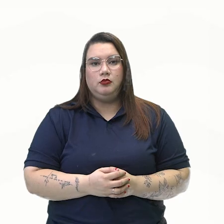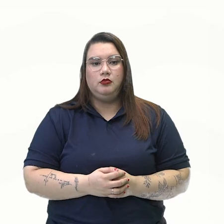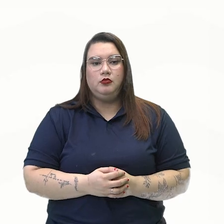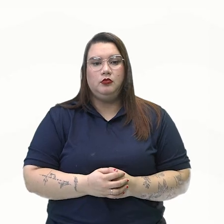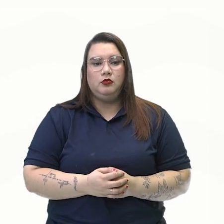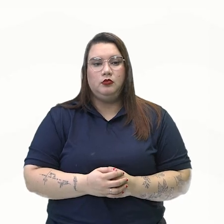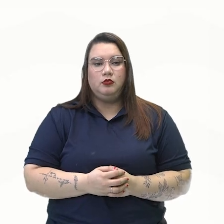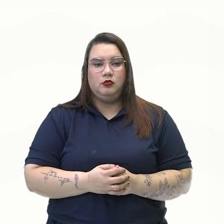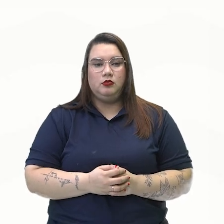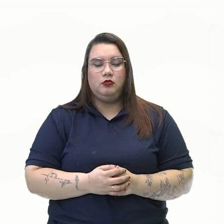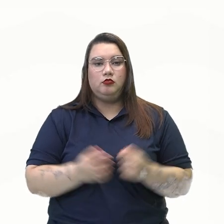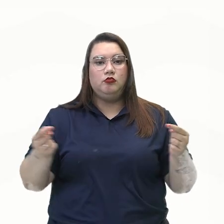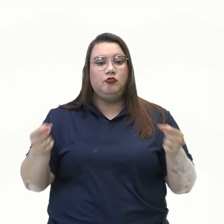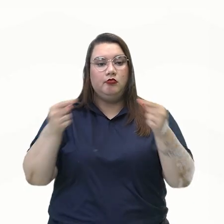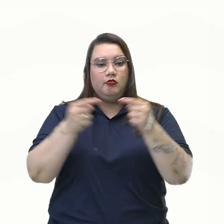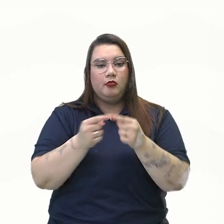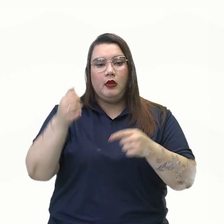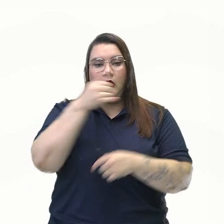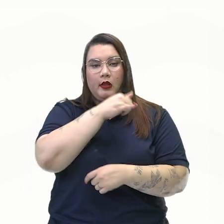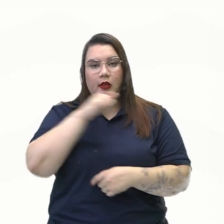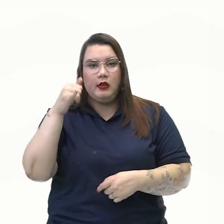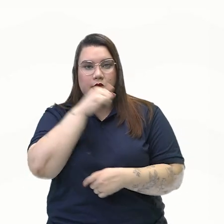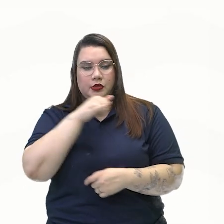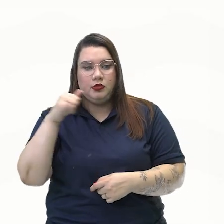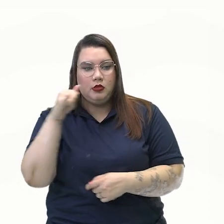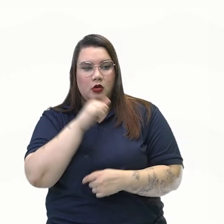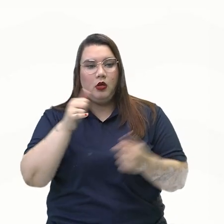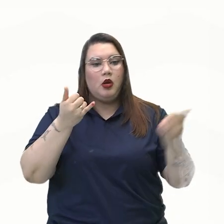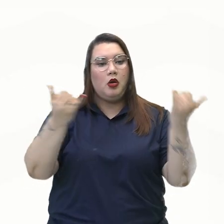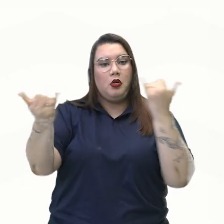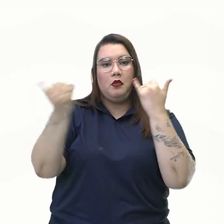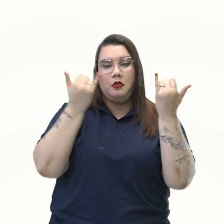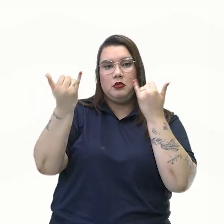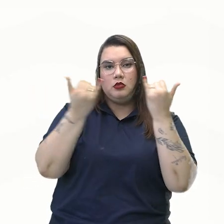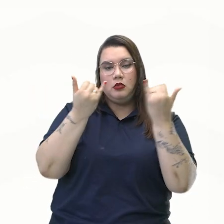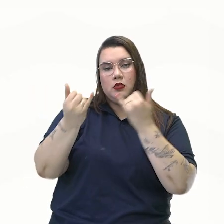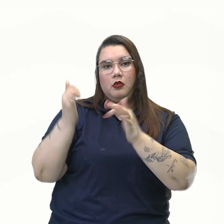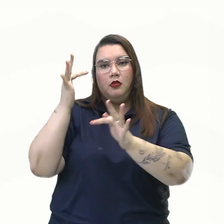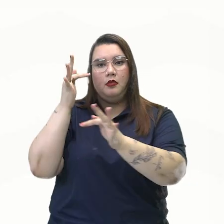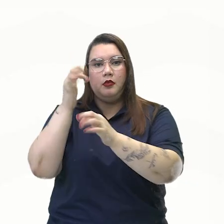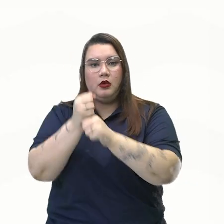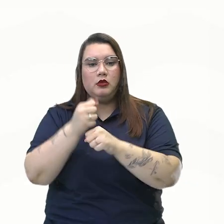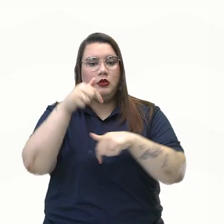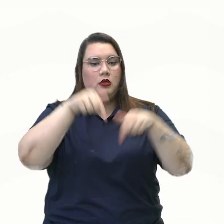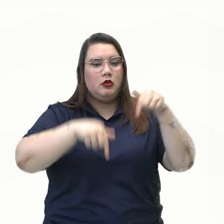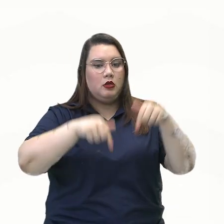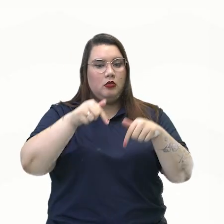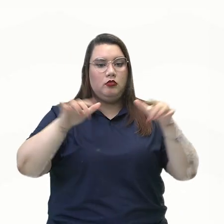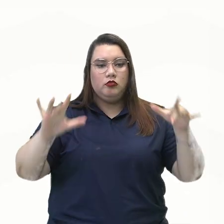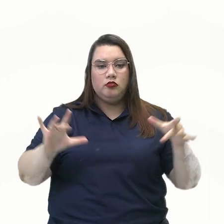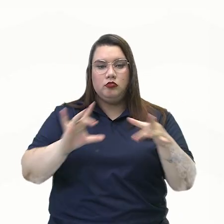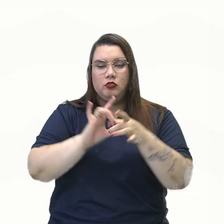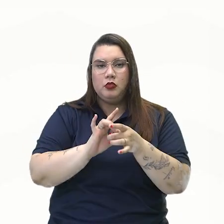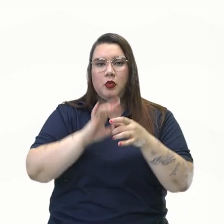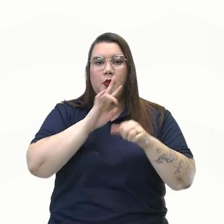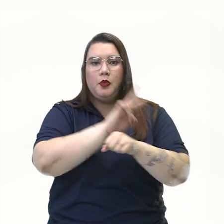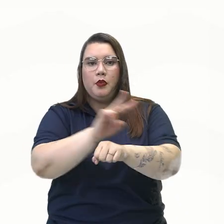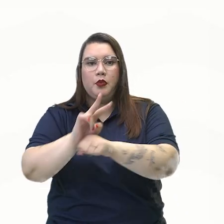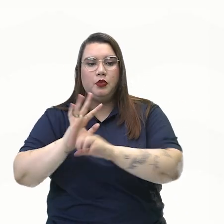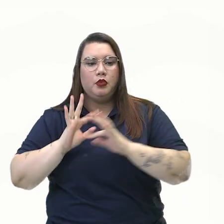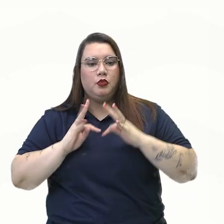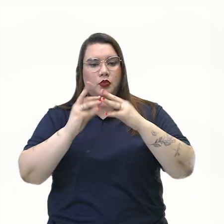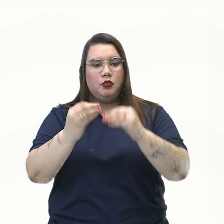a manter as condições energéticas, informacionais, físico-químicas que